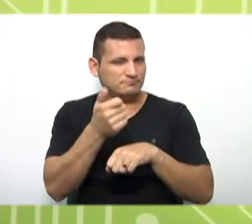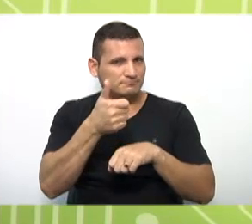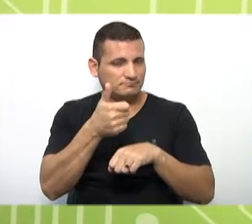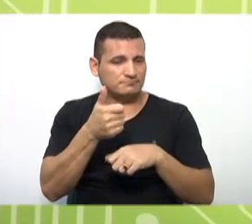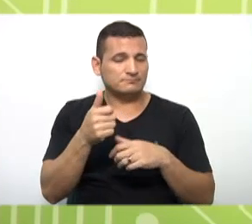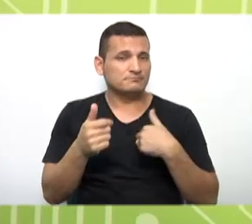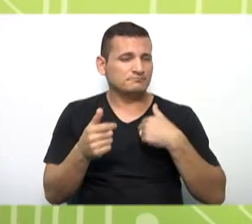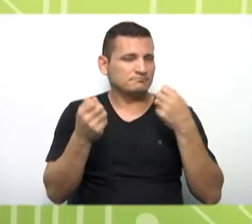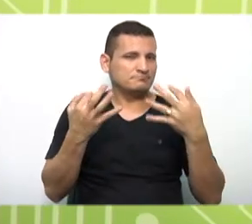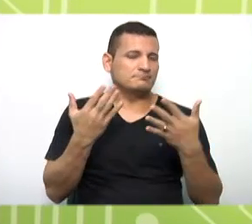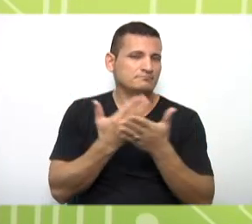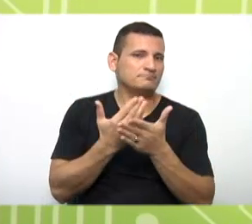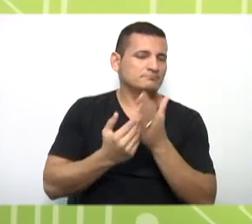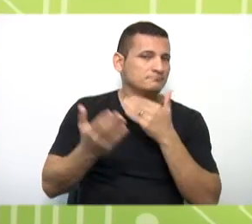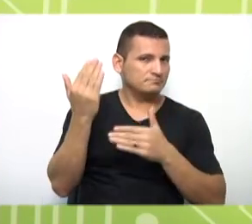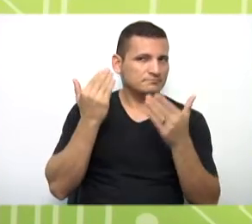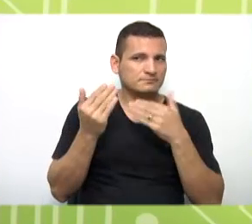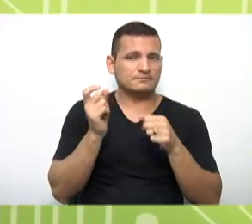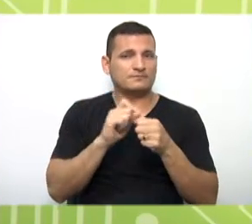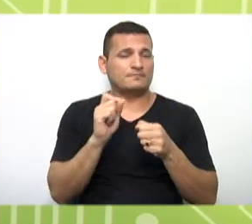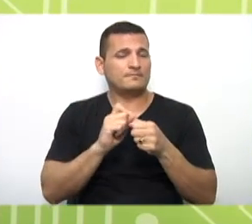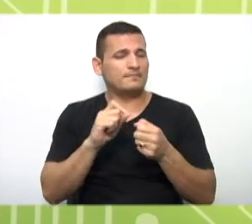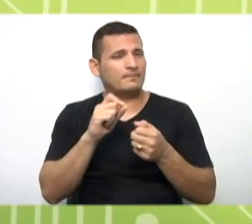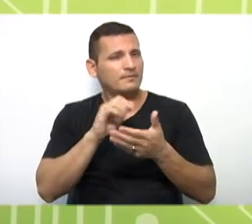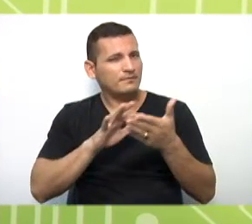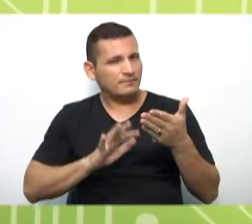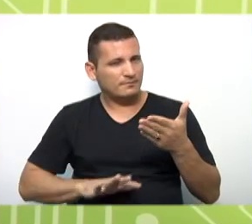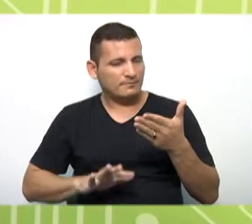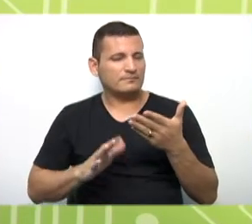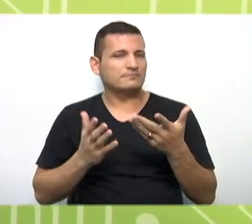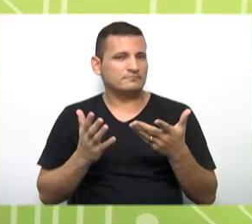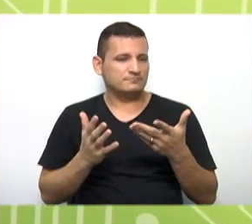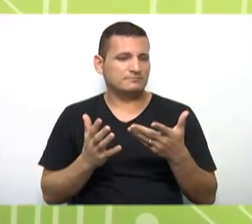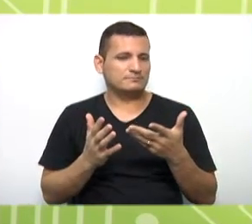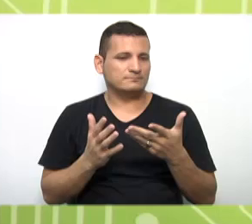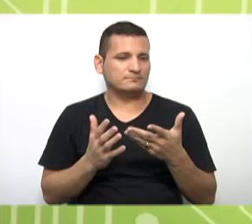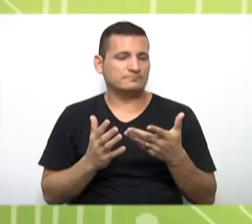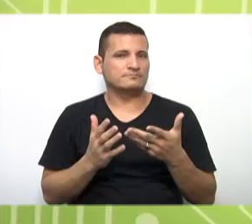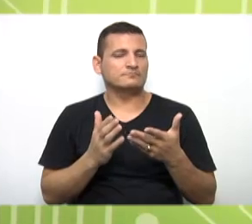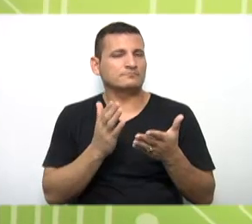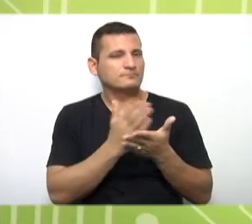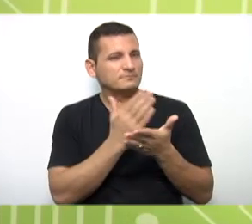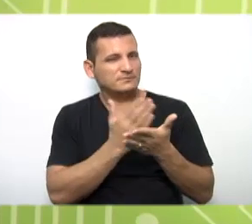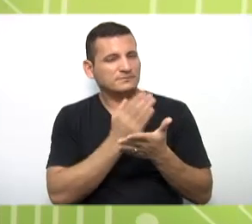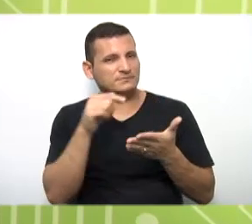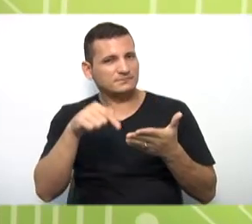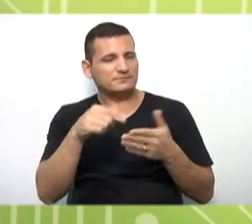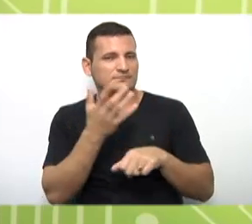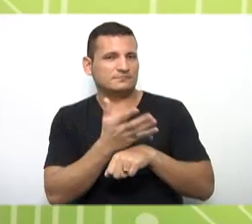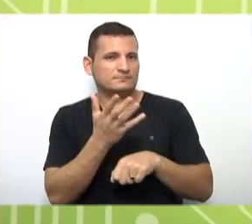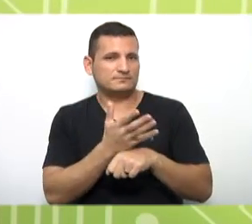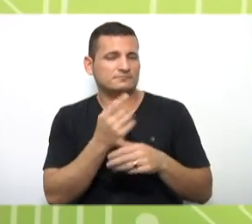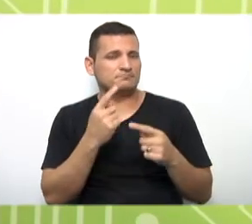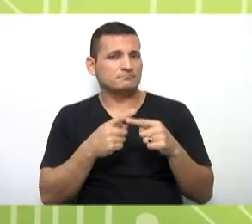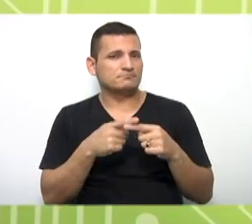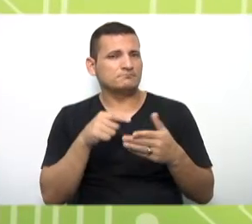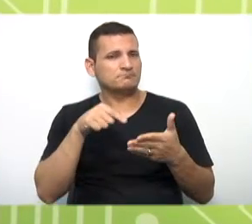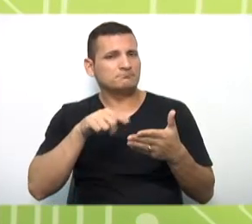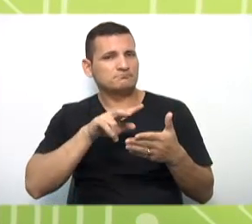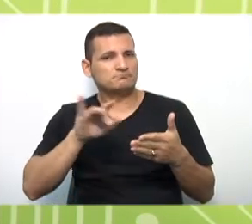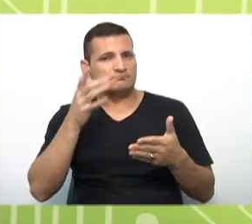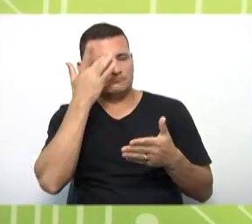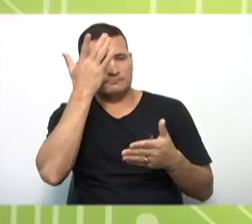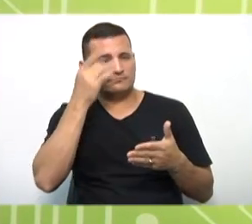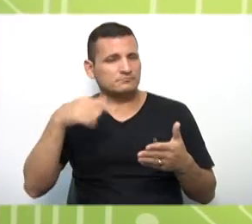eu disse na aula passada, façam os exercícios lá do finalzinho do livro, do caderno da disciplina, porque vai facilitar para